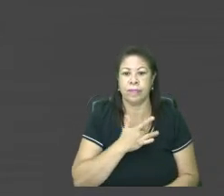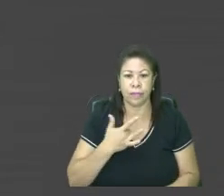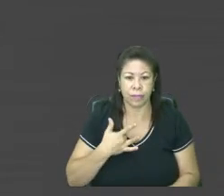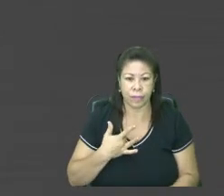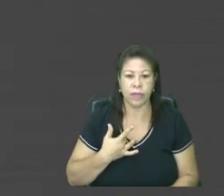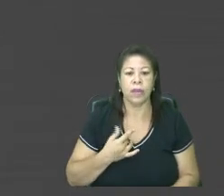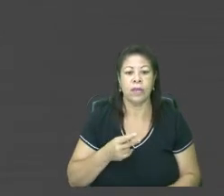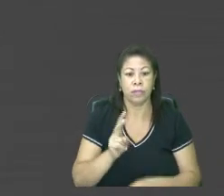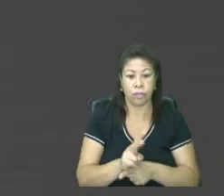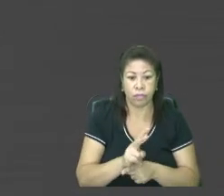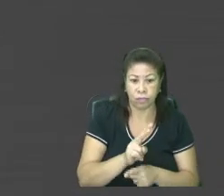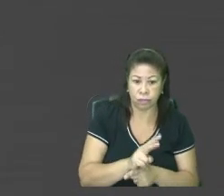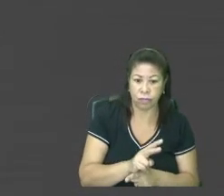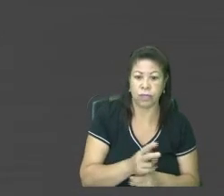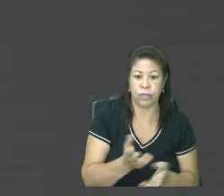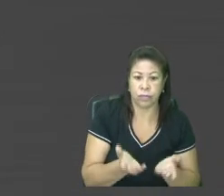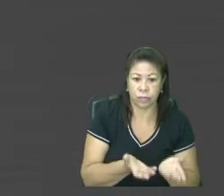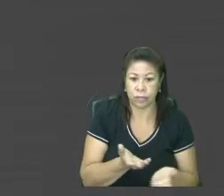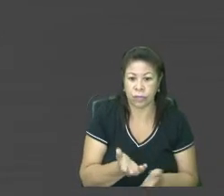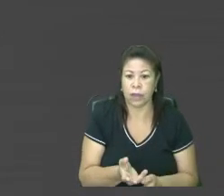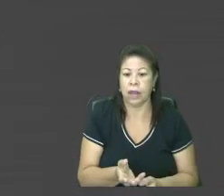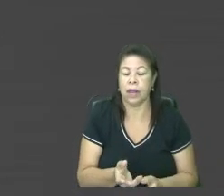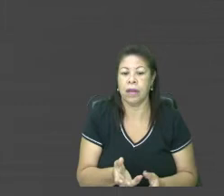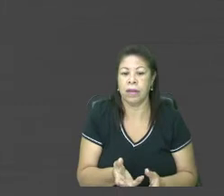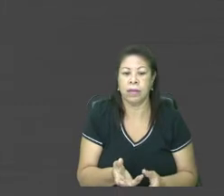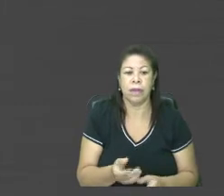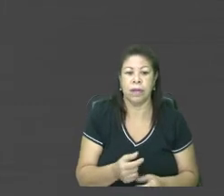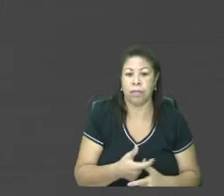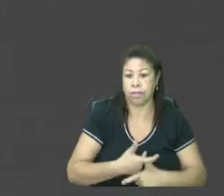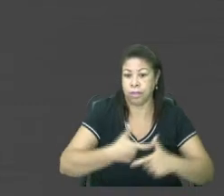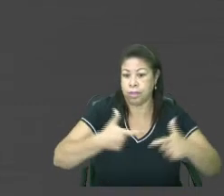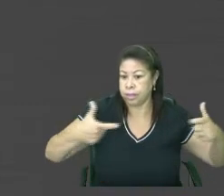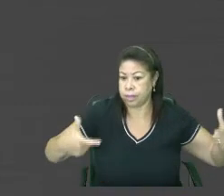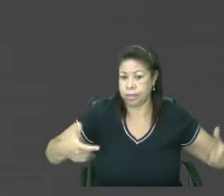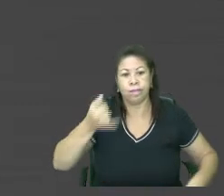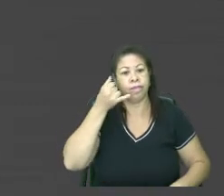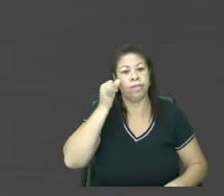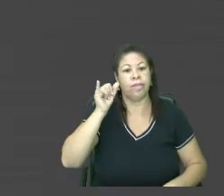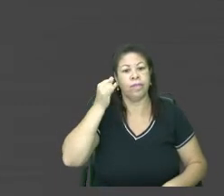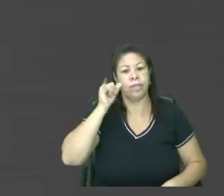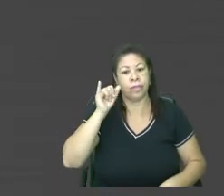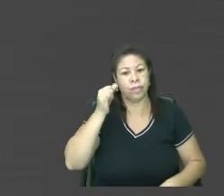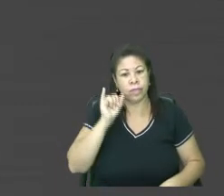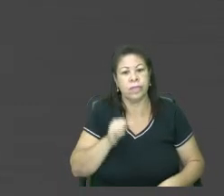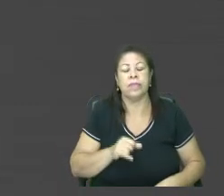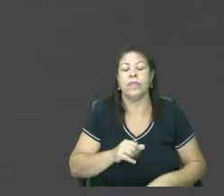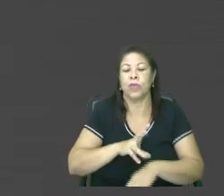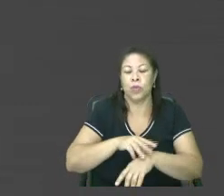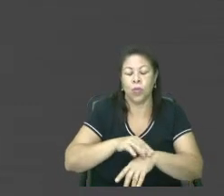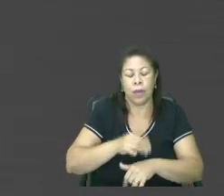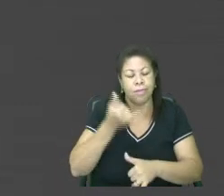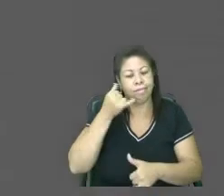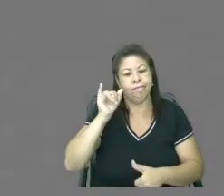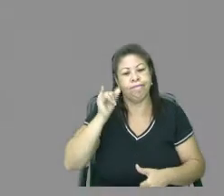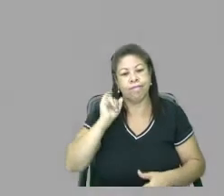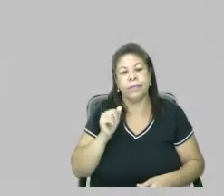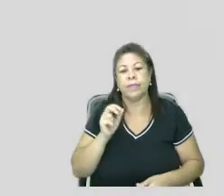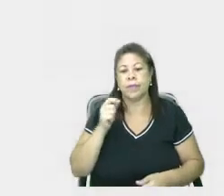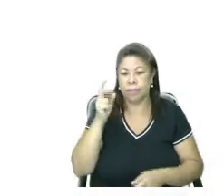ali de roedores, né? O controle das arboviroses.